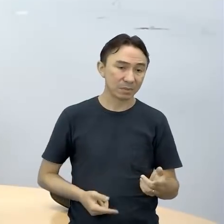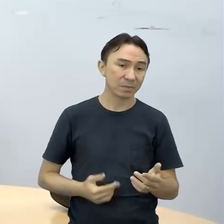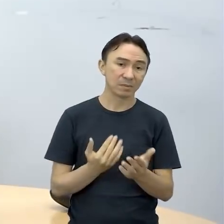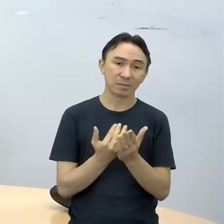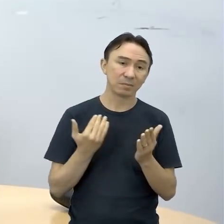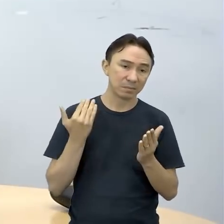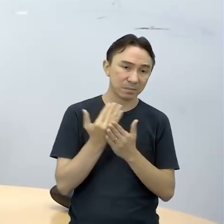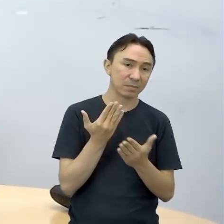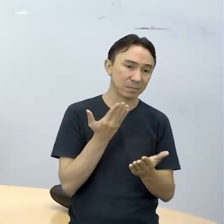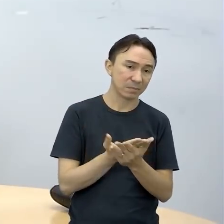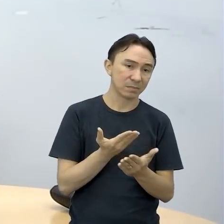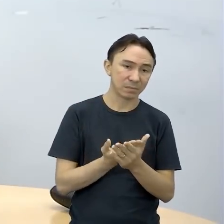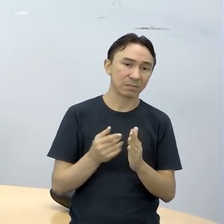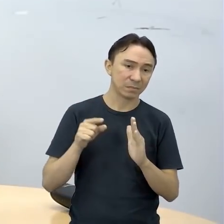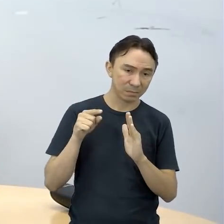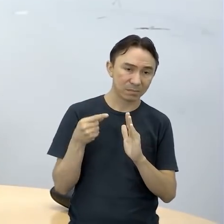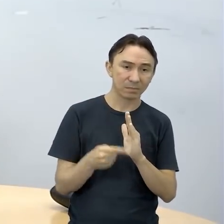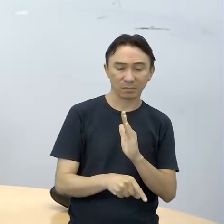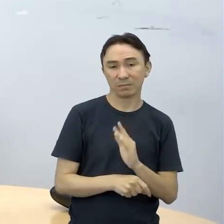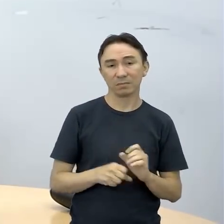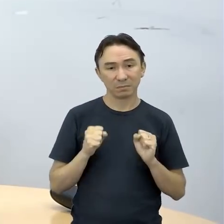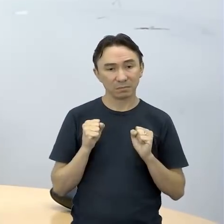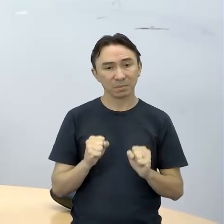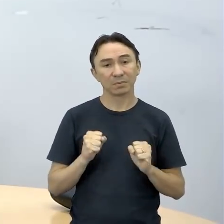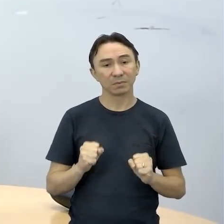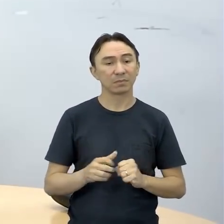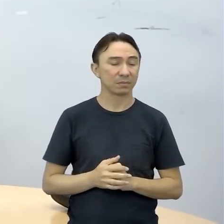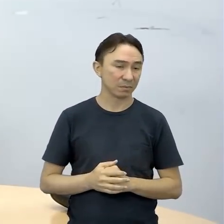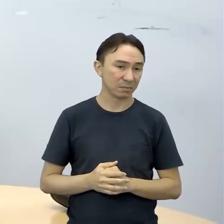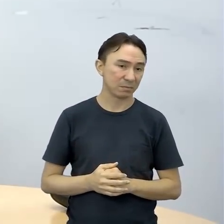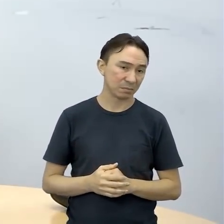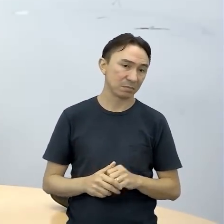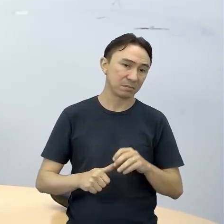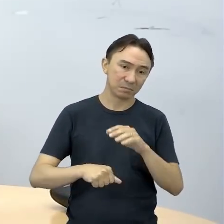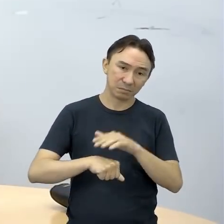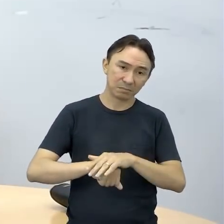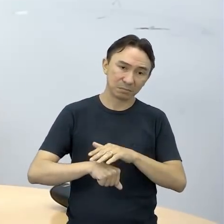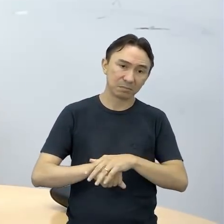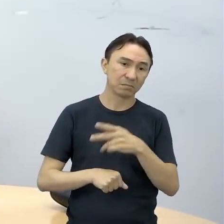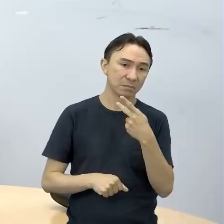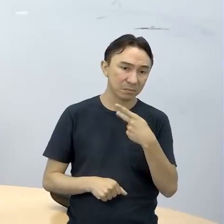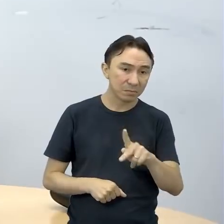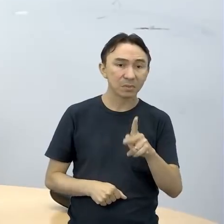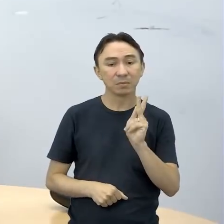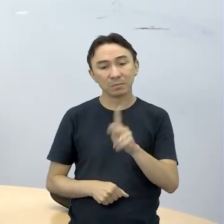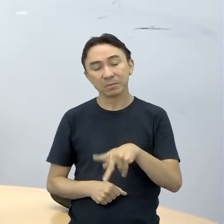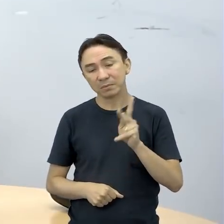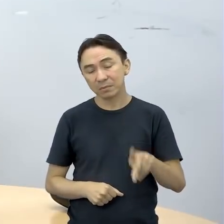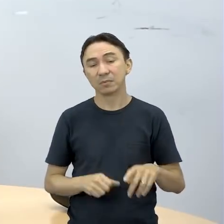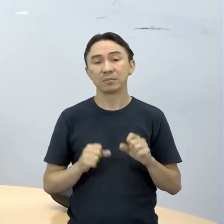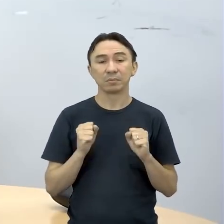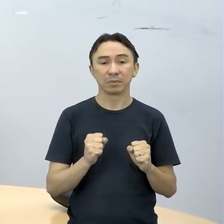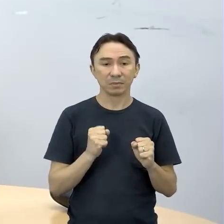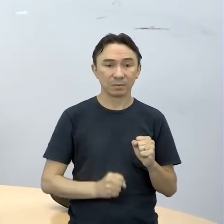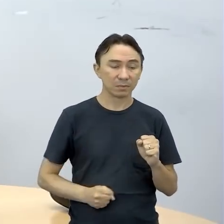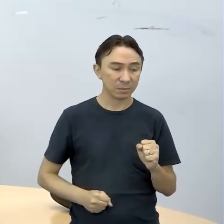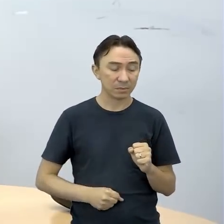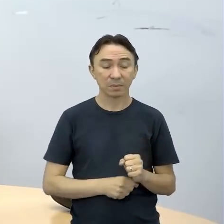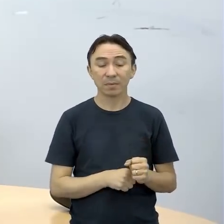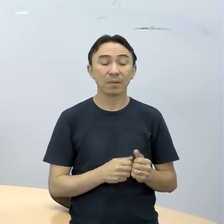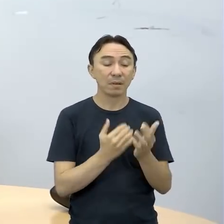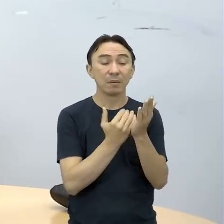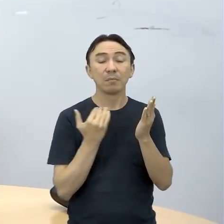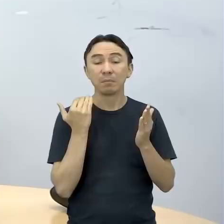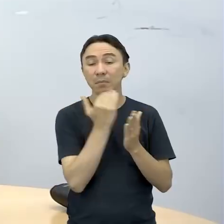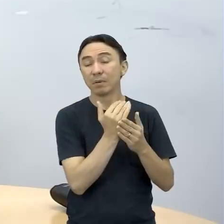se inteirando melhor no tema. Né? Aí cabe a você, professor, dar uma olhadinha no Saiba Mais, selecionar o que